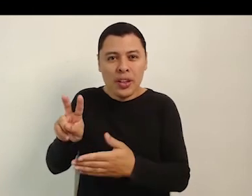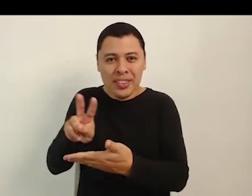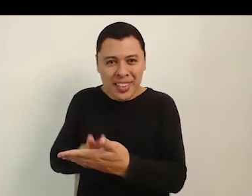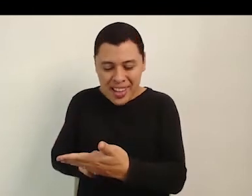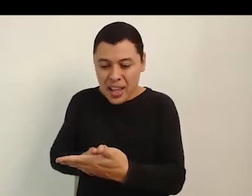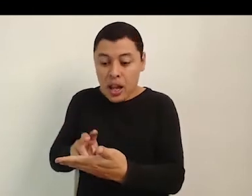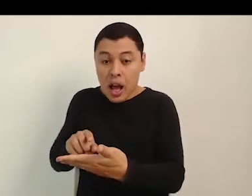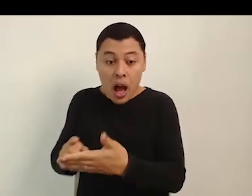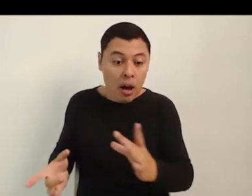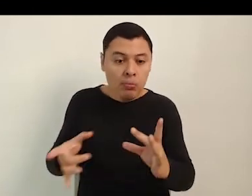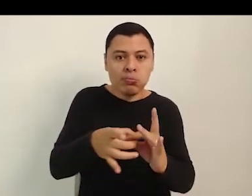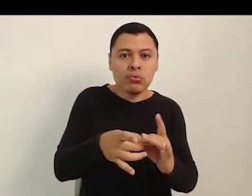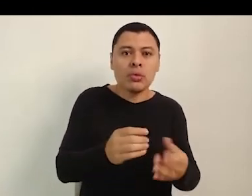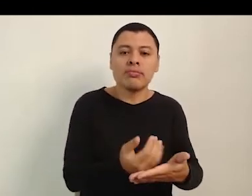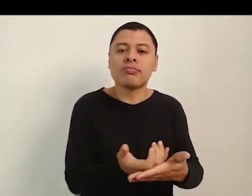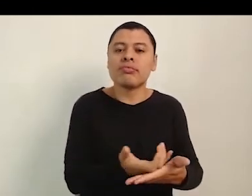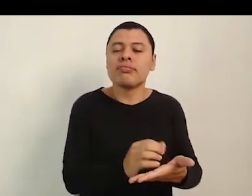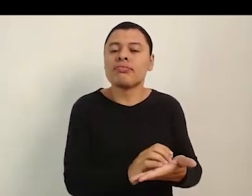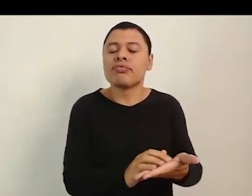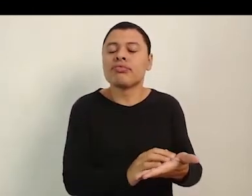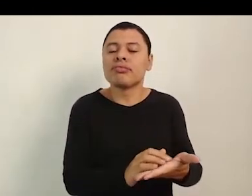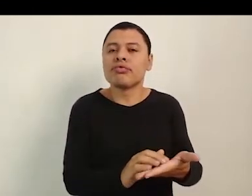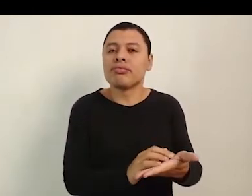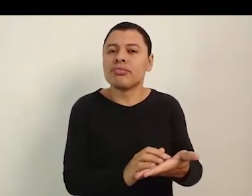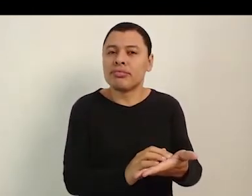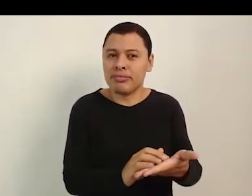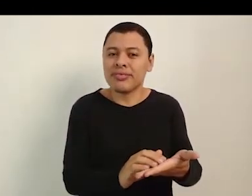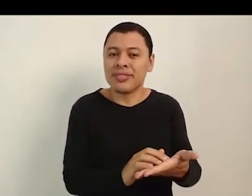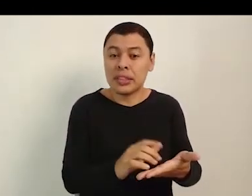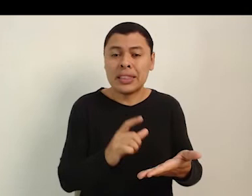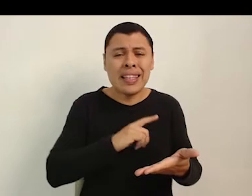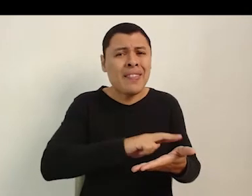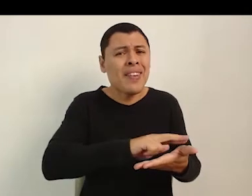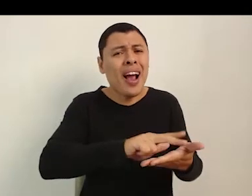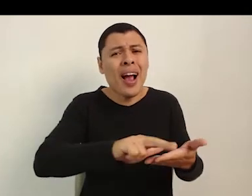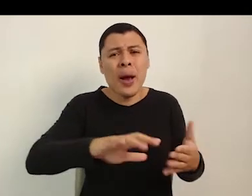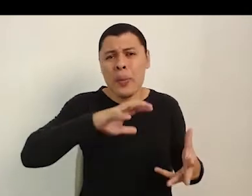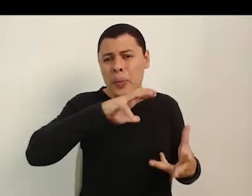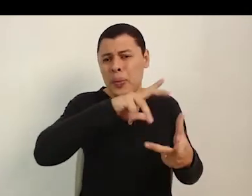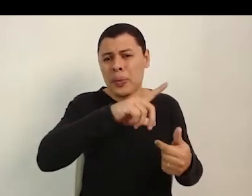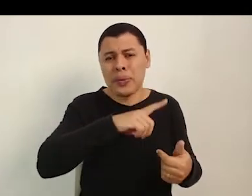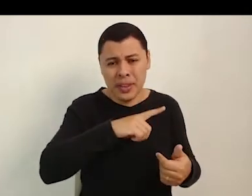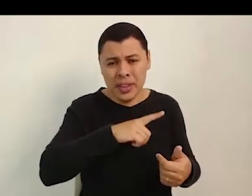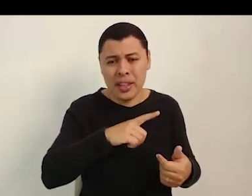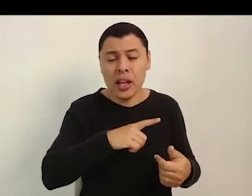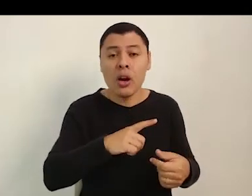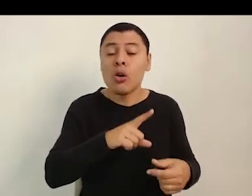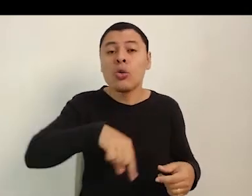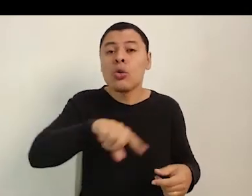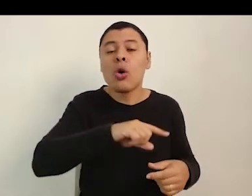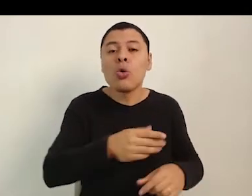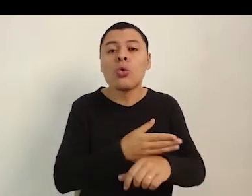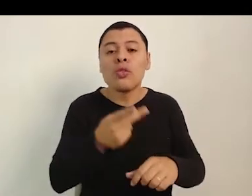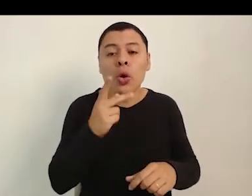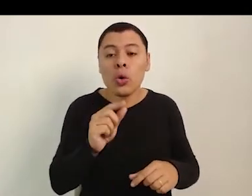do que há na tela para Braille. Existem vários formatos de linha Braille no mundo. Normalmente, nos referimos a elas pelo número